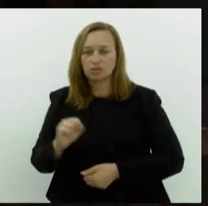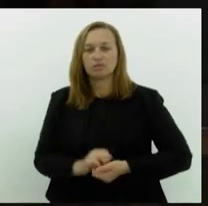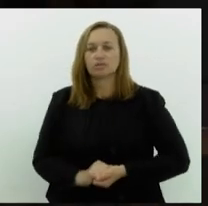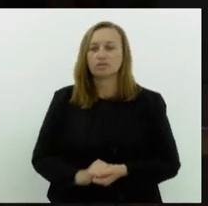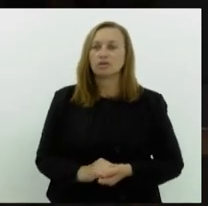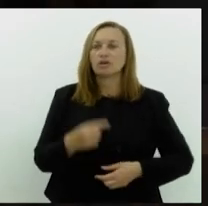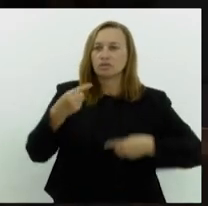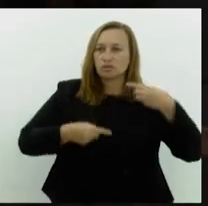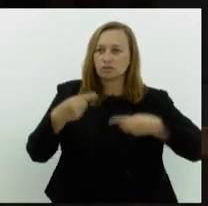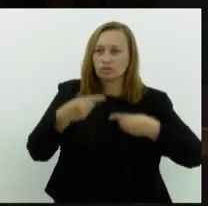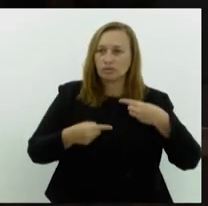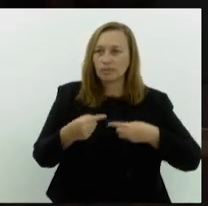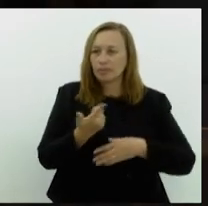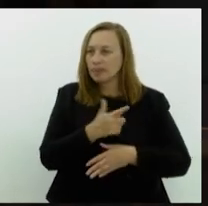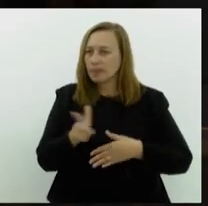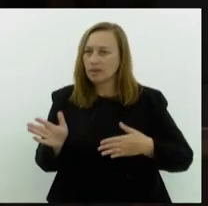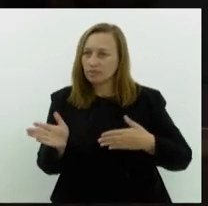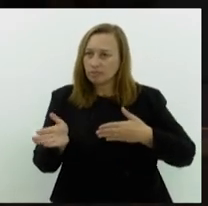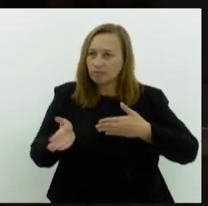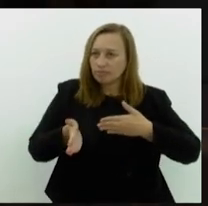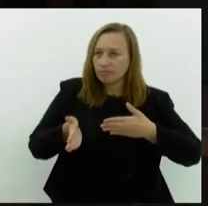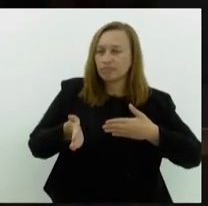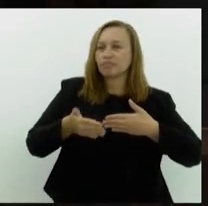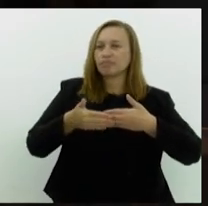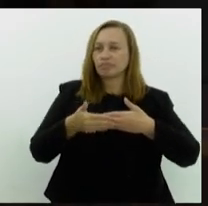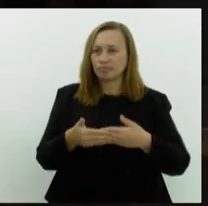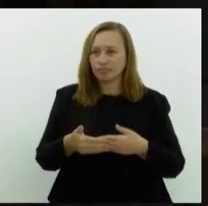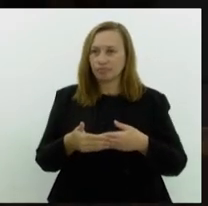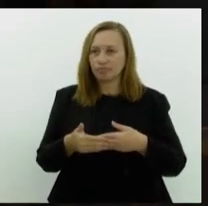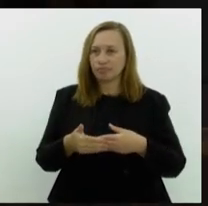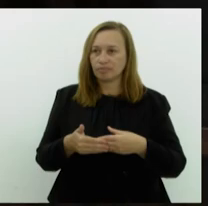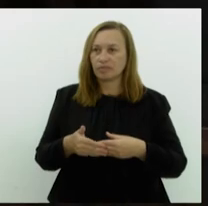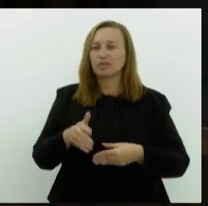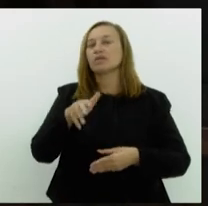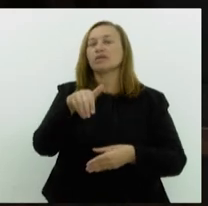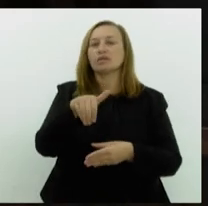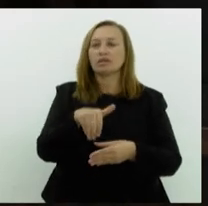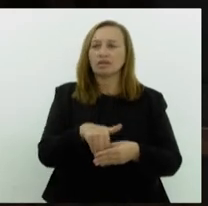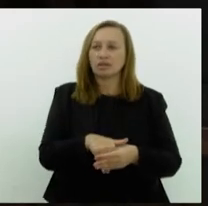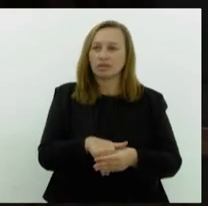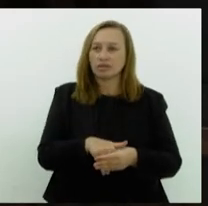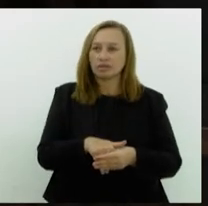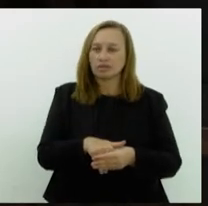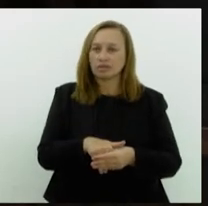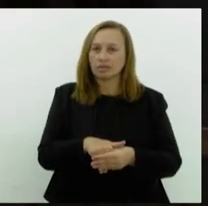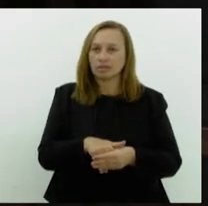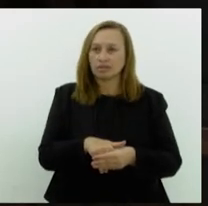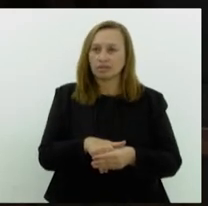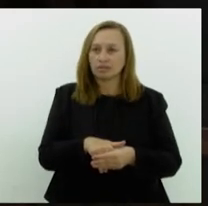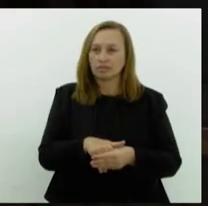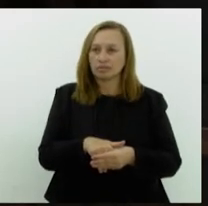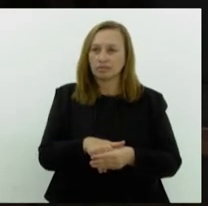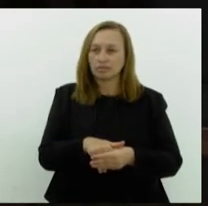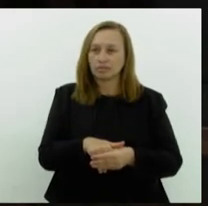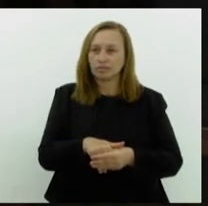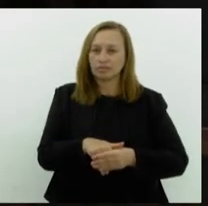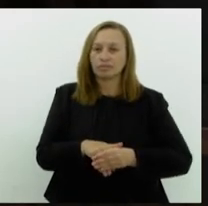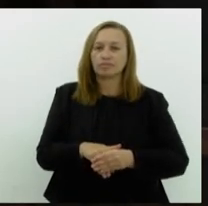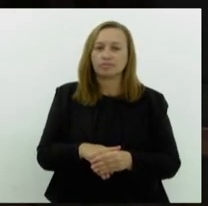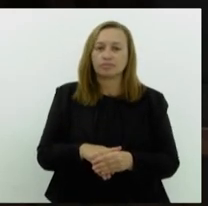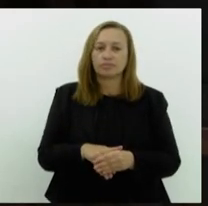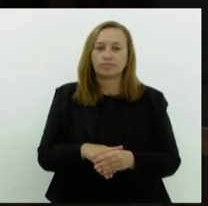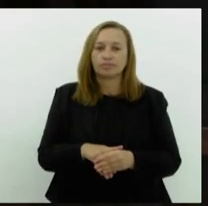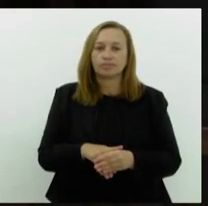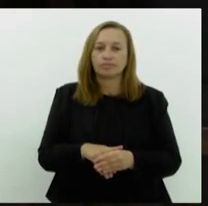Em discussão, não havendo com queira discutir, encerrada a discussão, em votação a